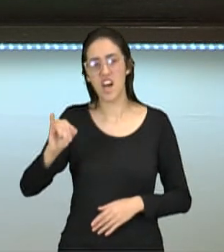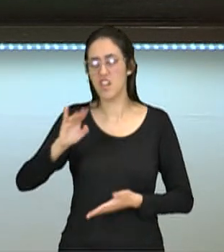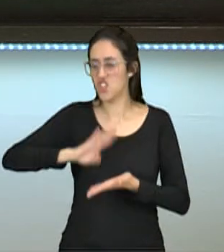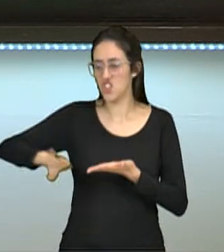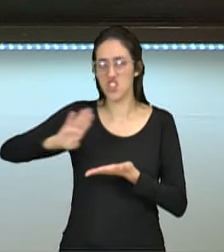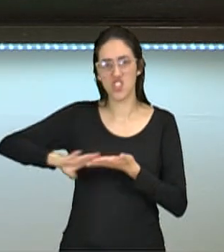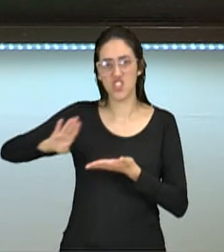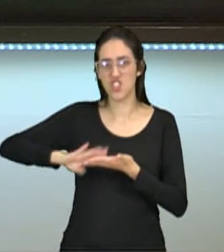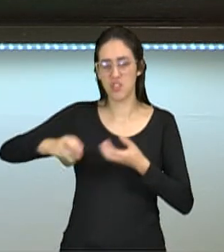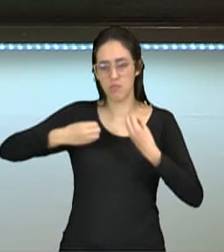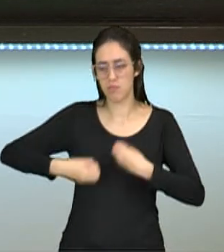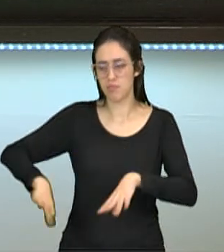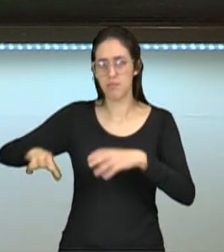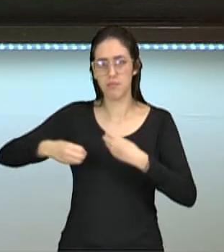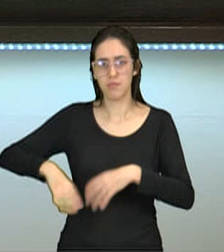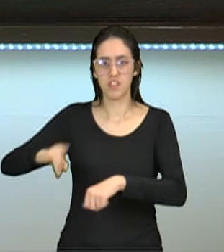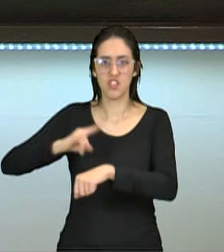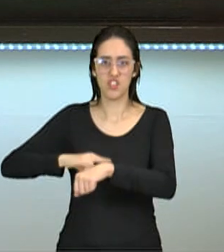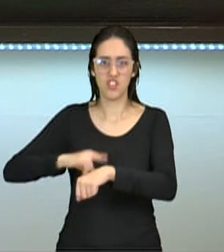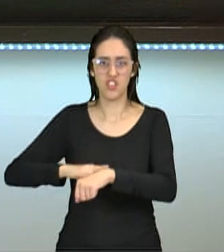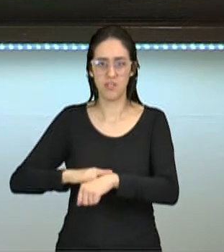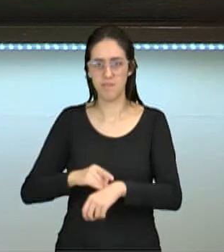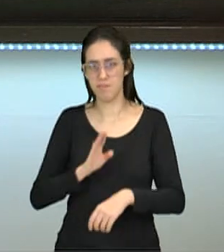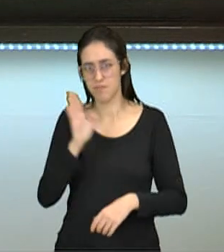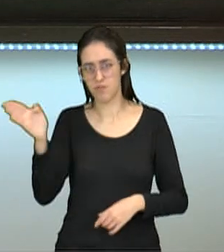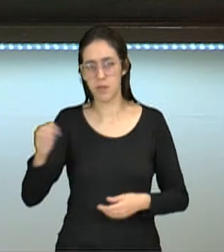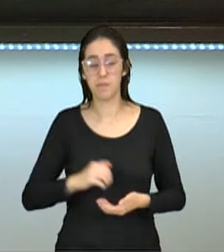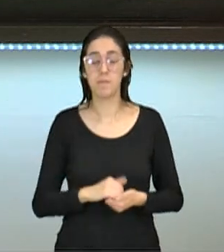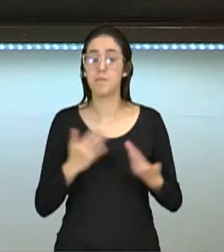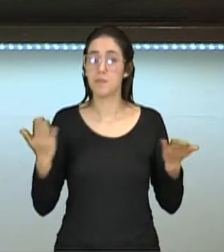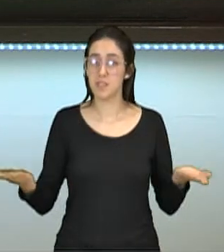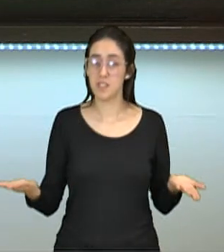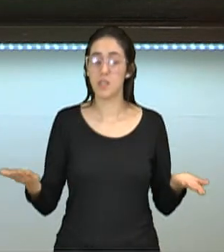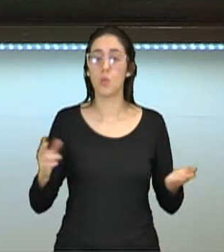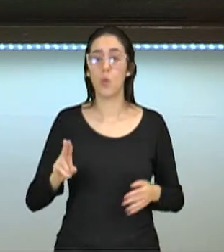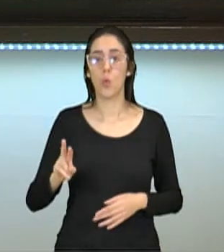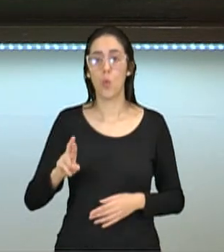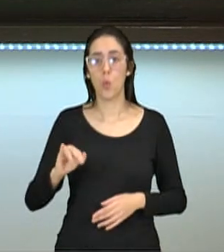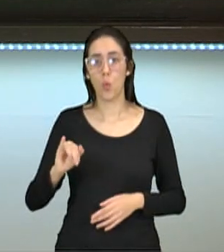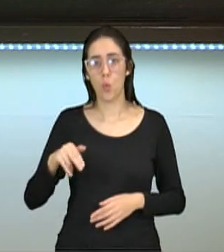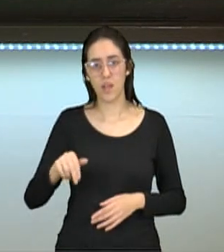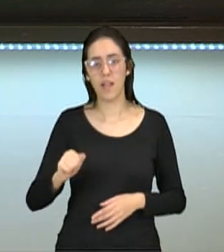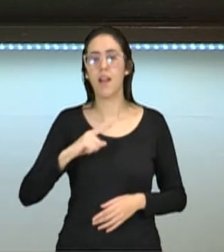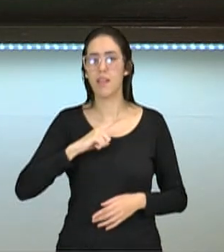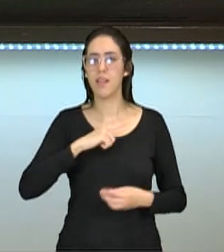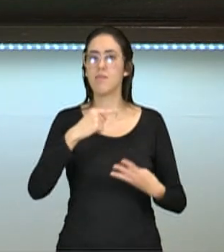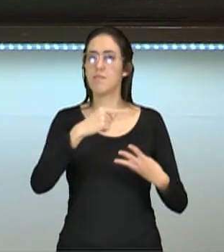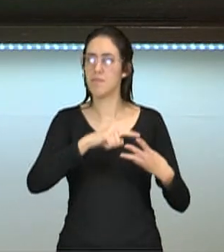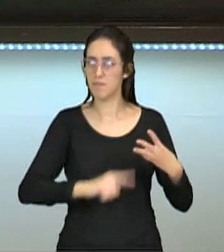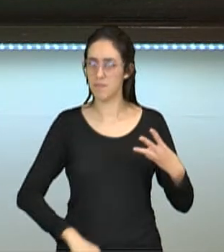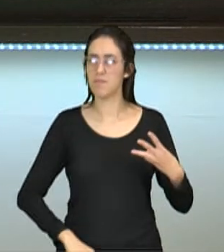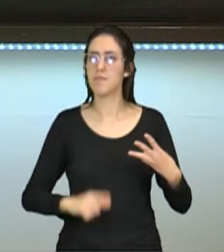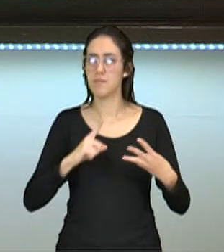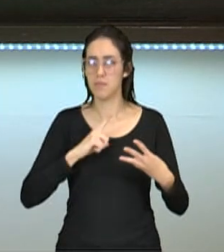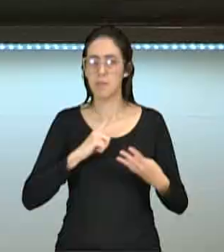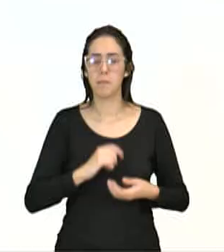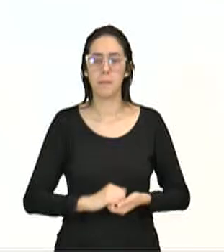juntamente ali com a urina. Então, a nossa formação de urina envolve essas três etapas.